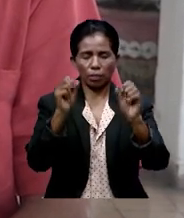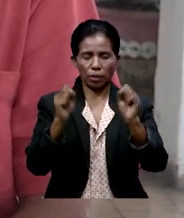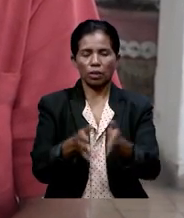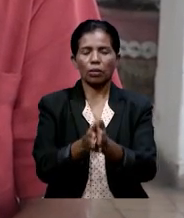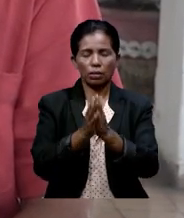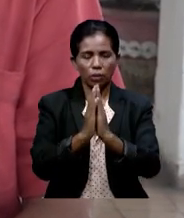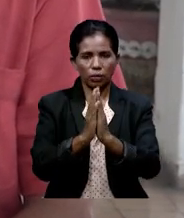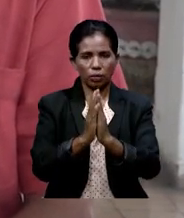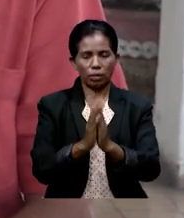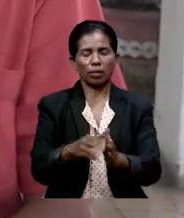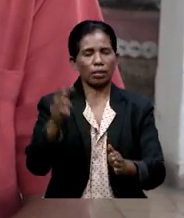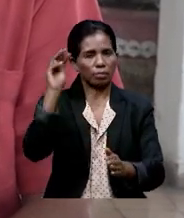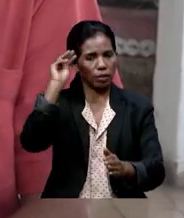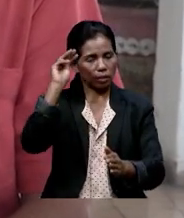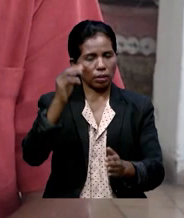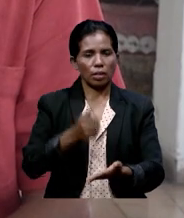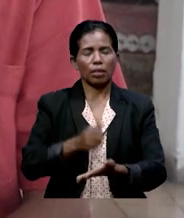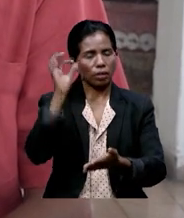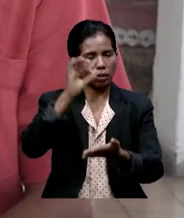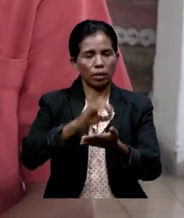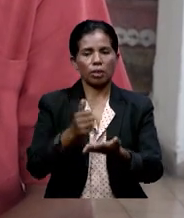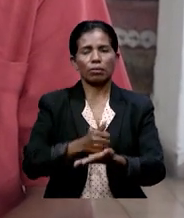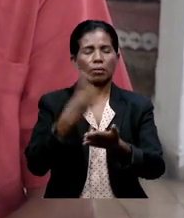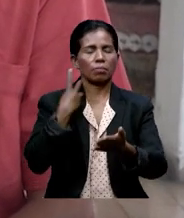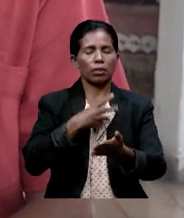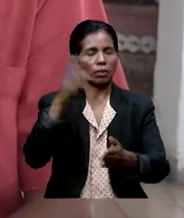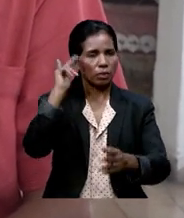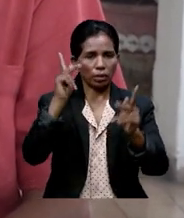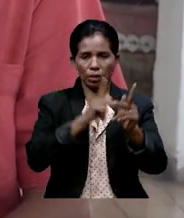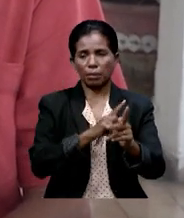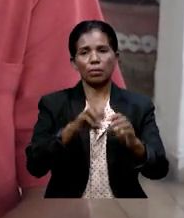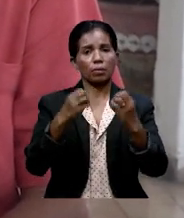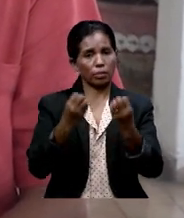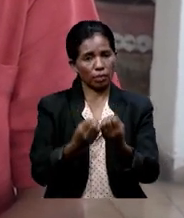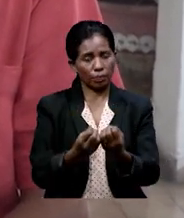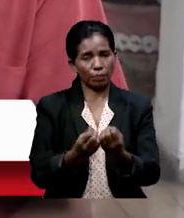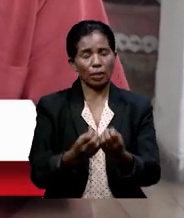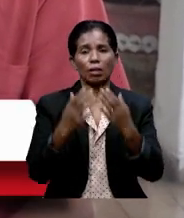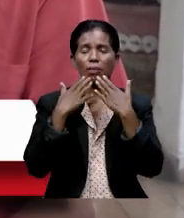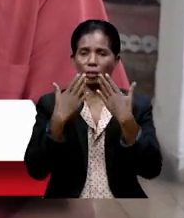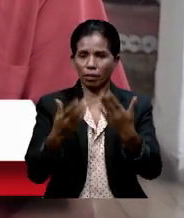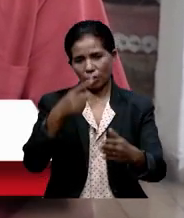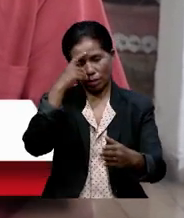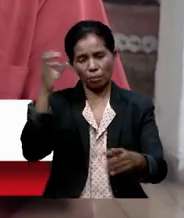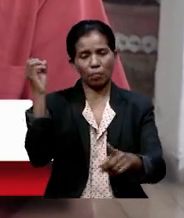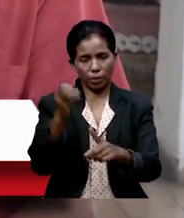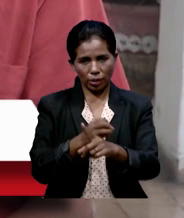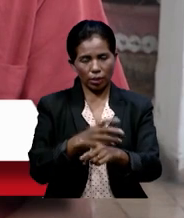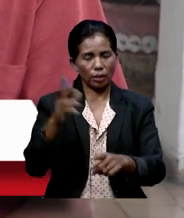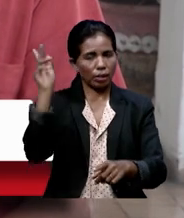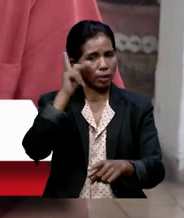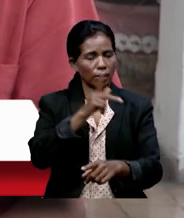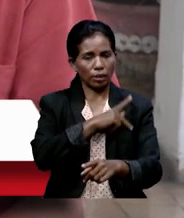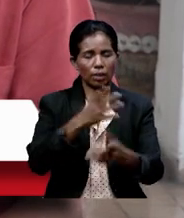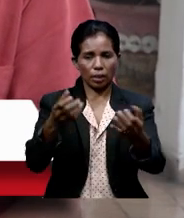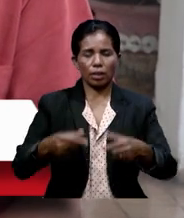Sua Excelência, Nia, apoio para a minha organização. Agradeço a TVs, tamba oportunidade. Libur difisinsi tilun